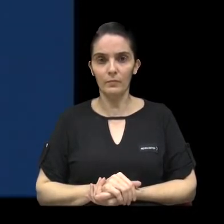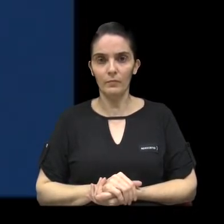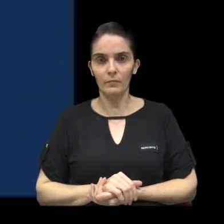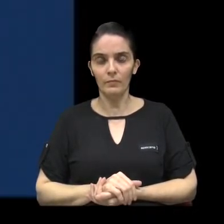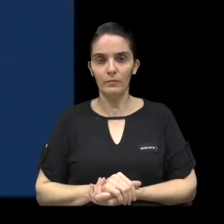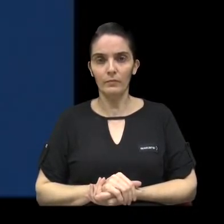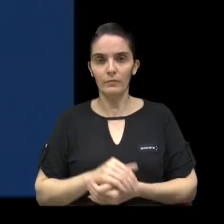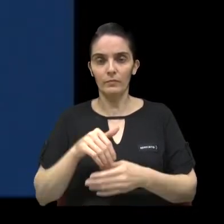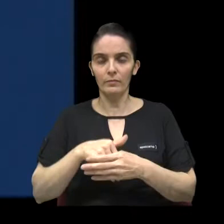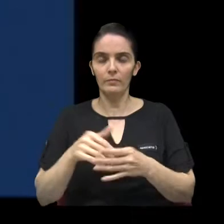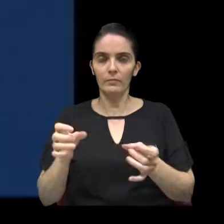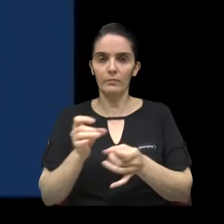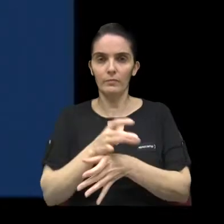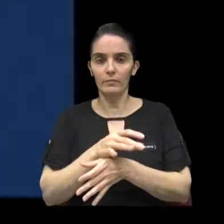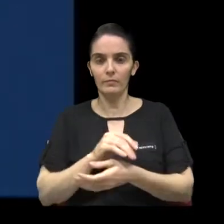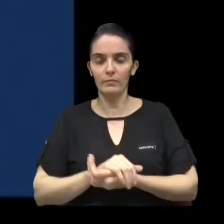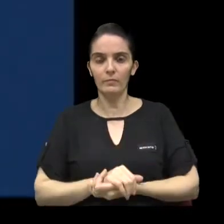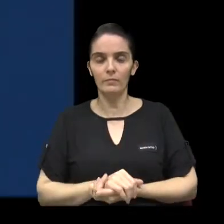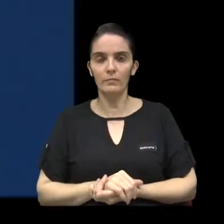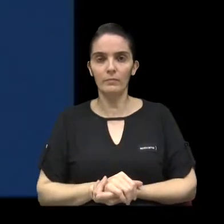Está encerrada a votação.